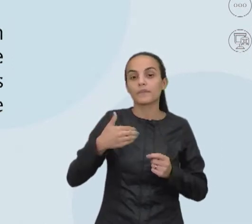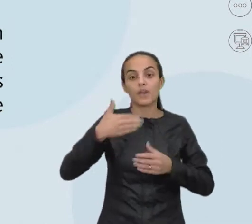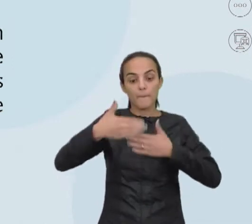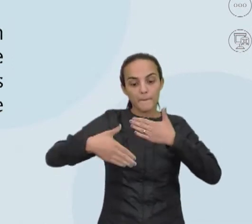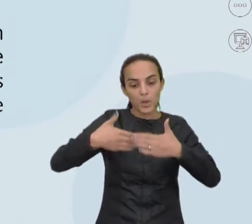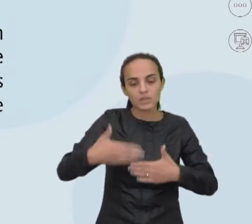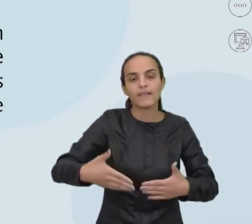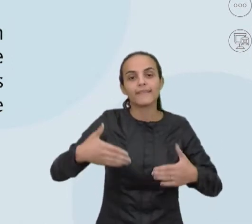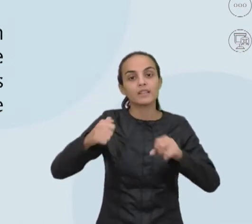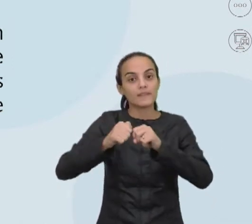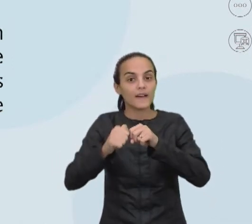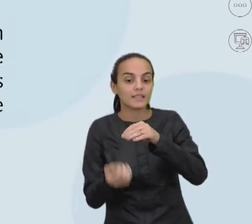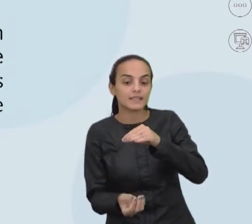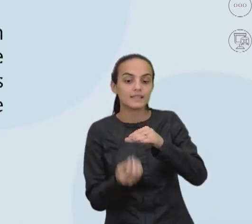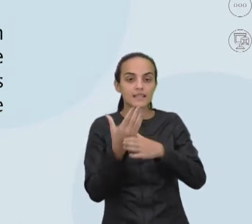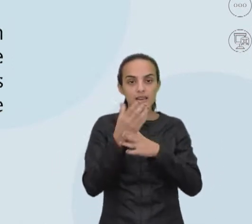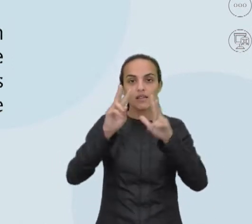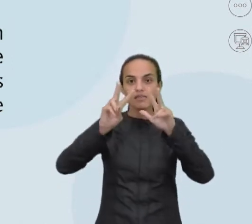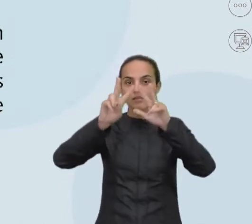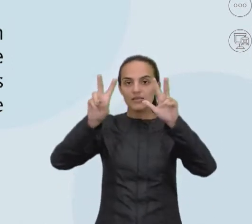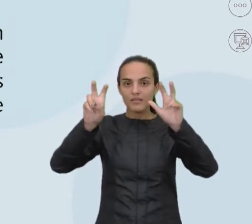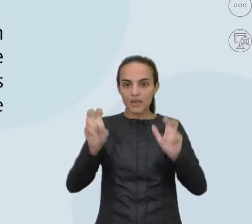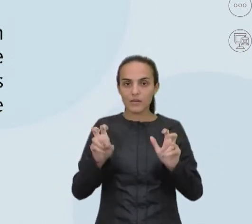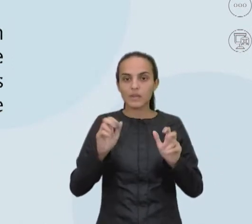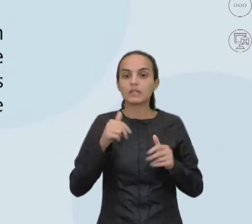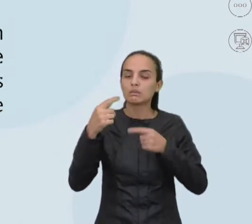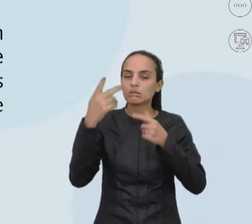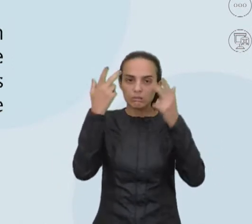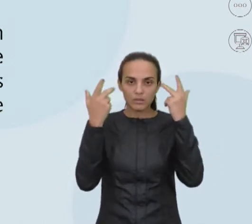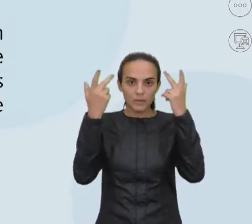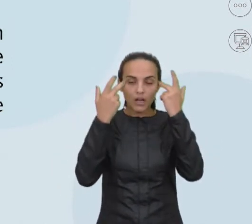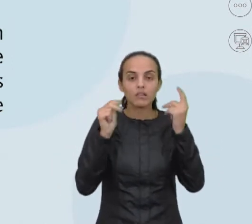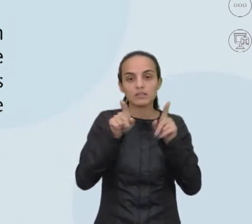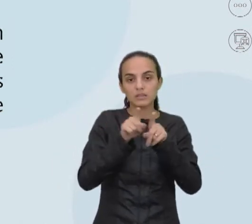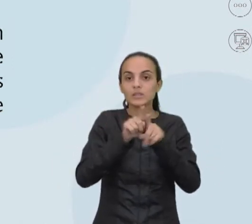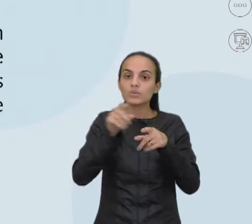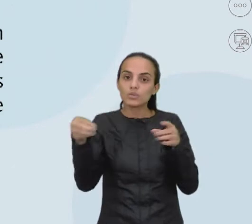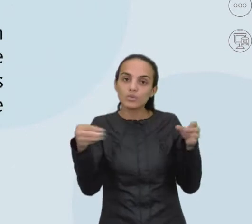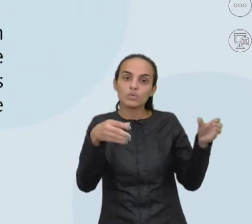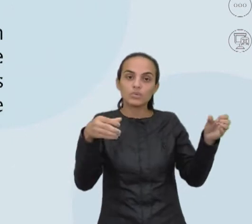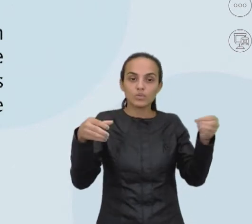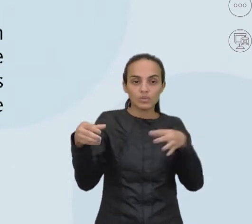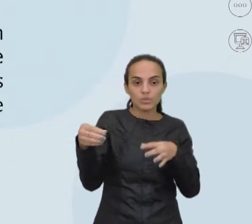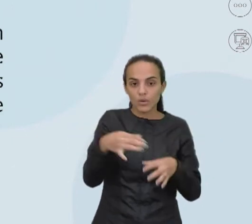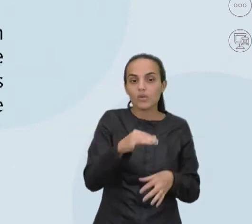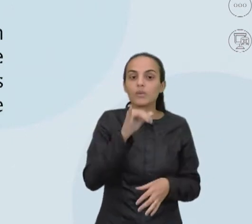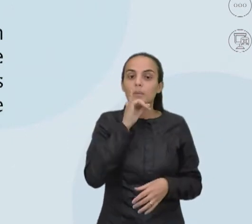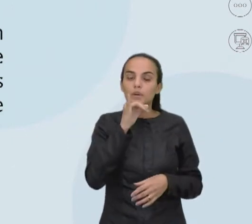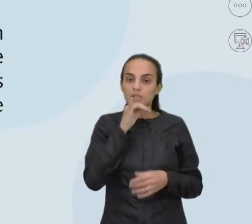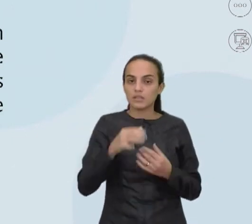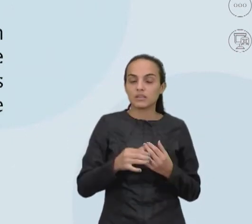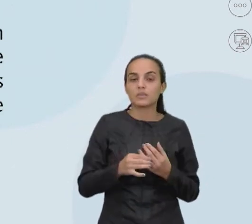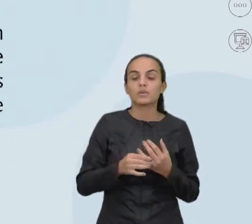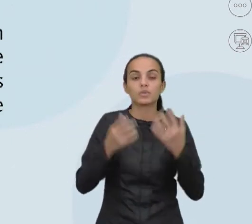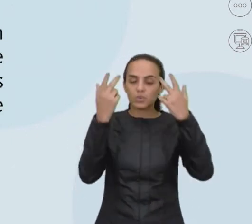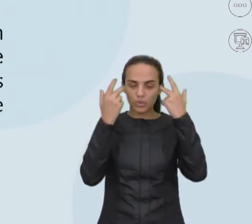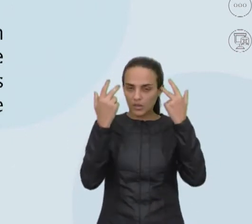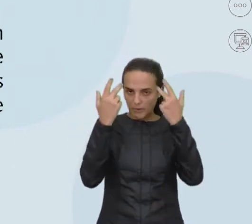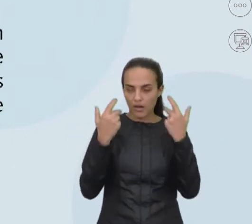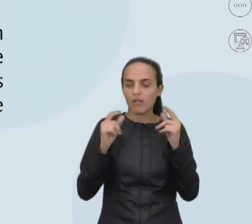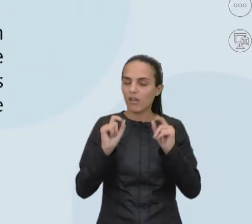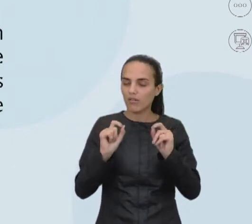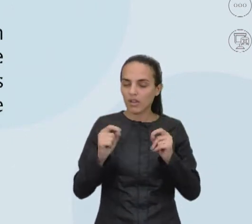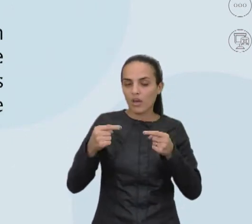se faz essa questão do uso tradicional e do moderno. No caso do tradicional, é